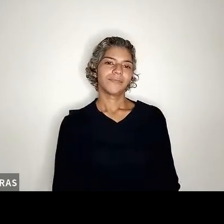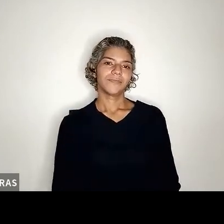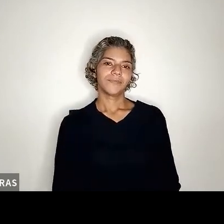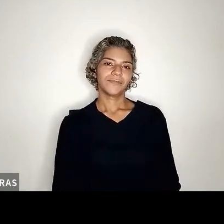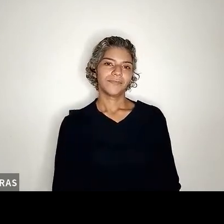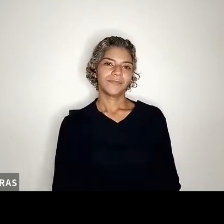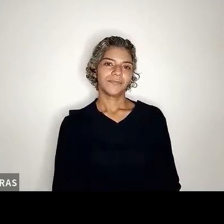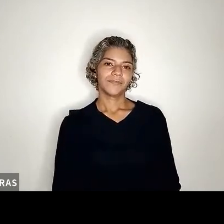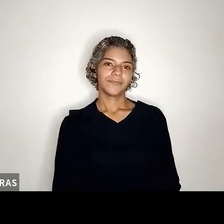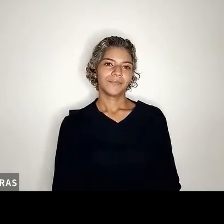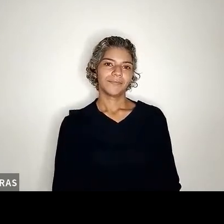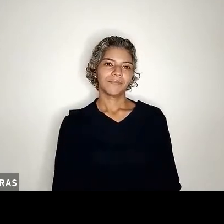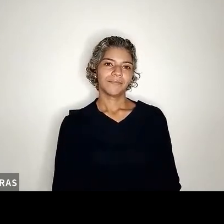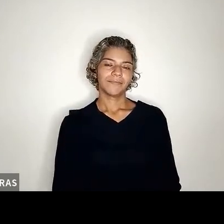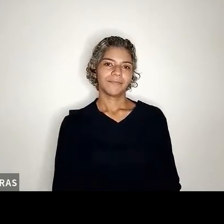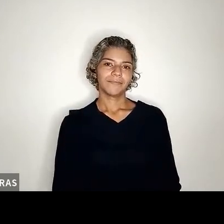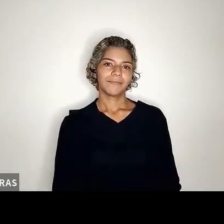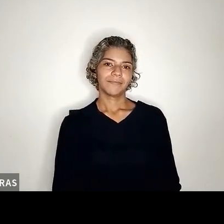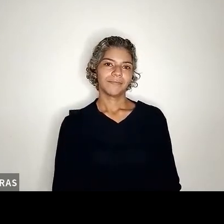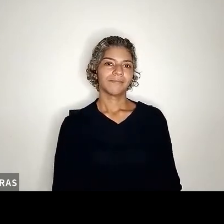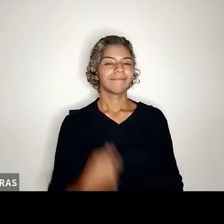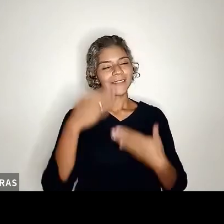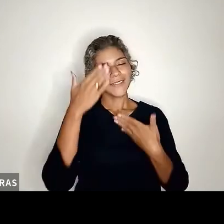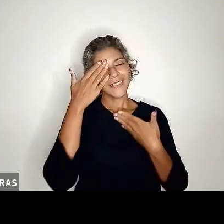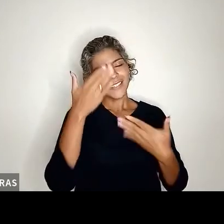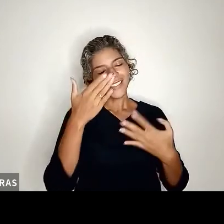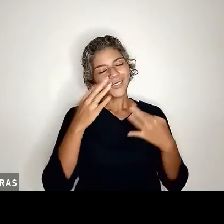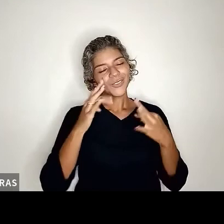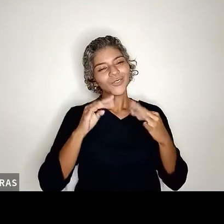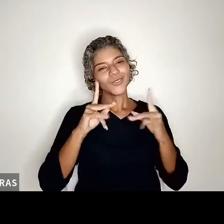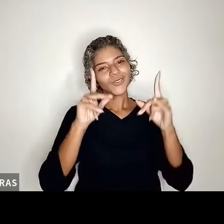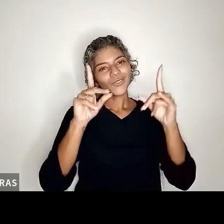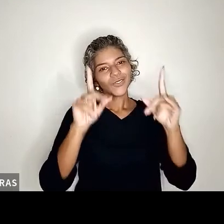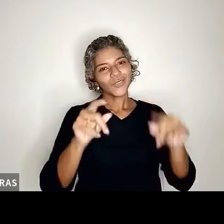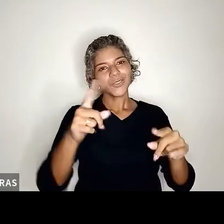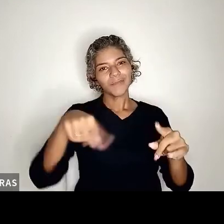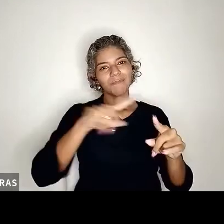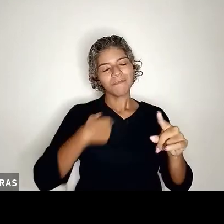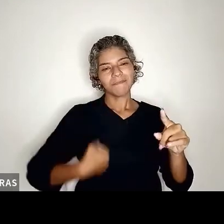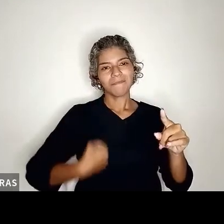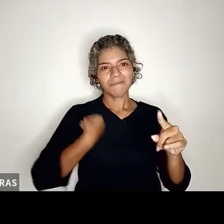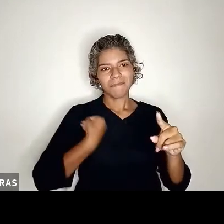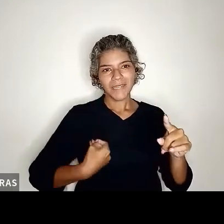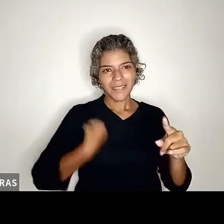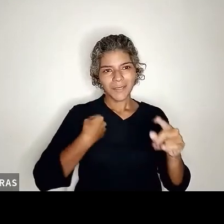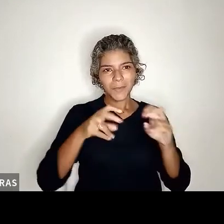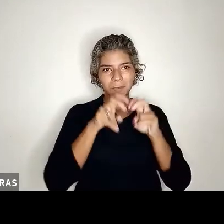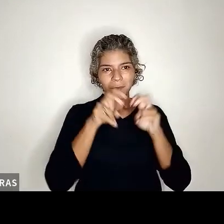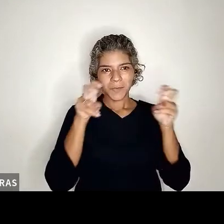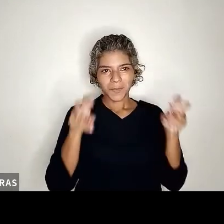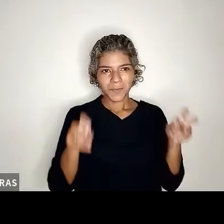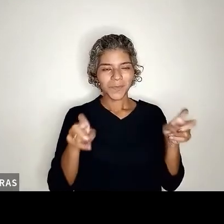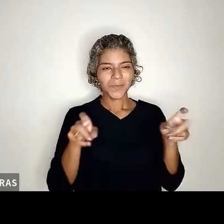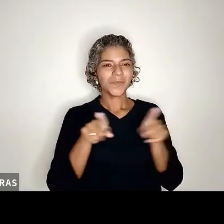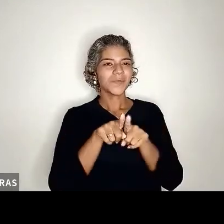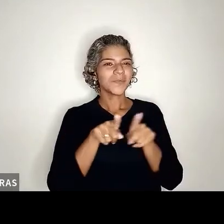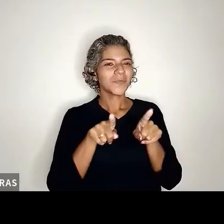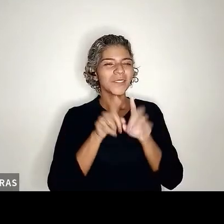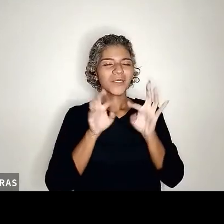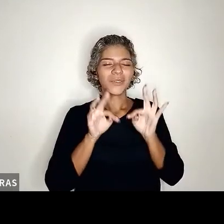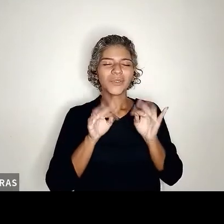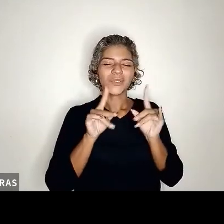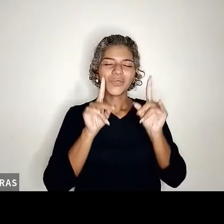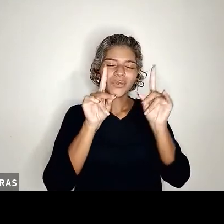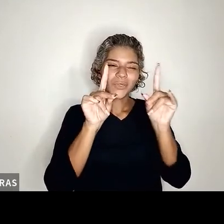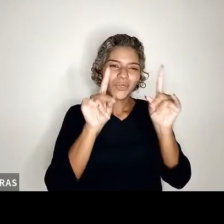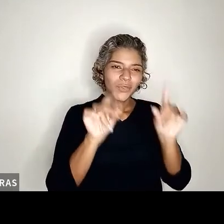Eu agradeço a todas participantes da mesa, a todas, todos e todes